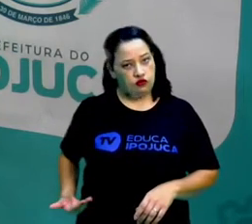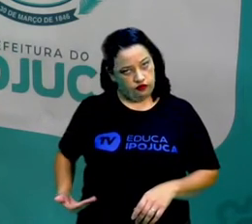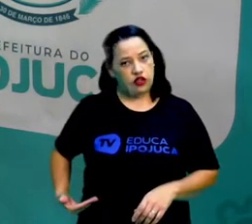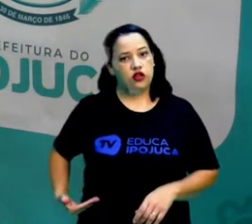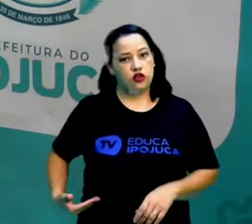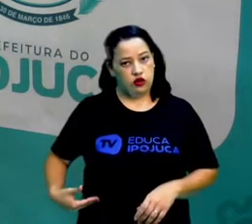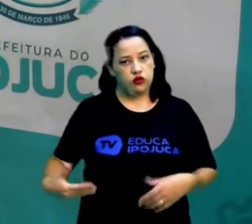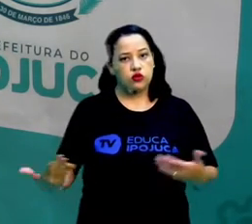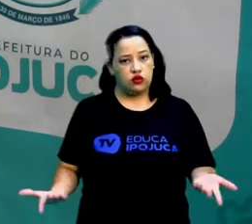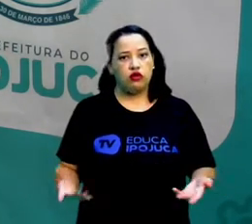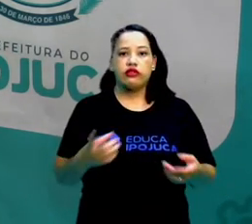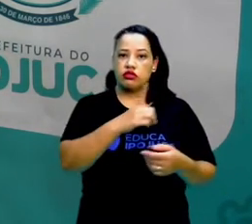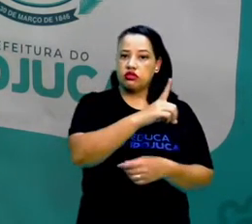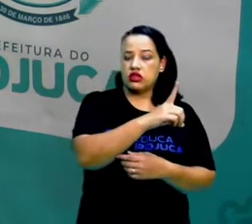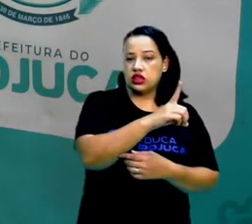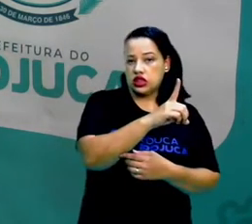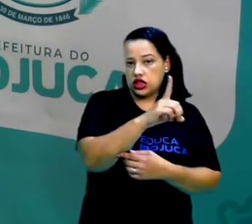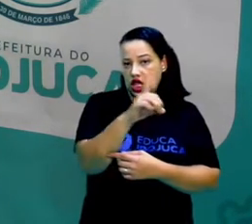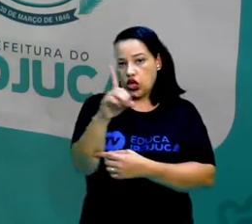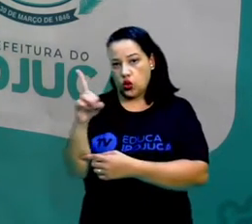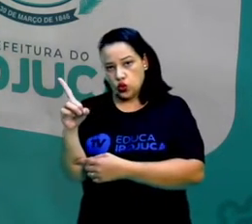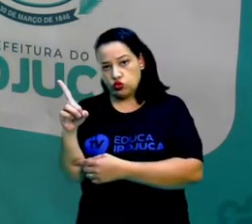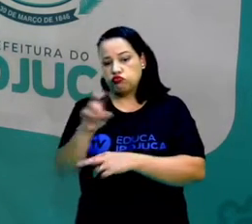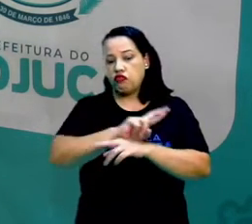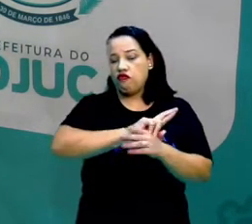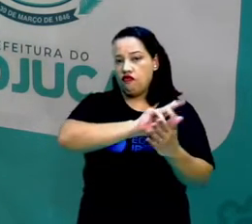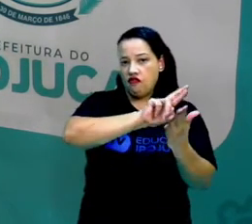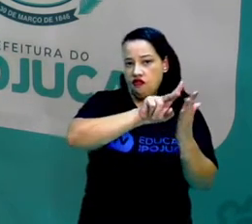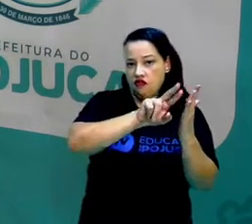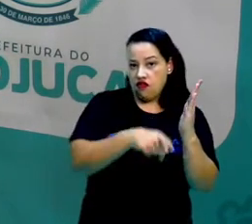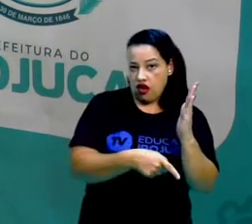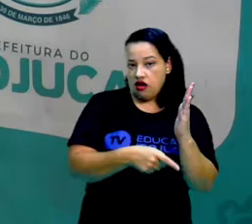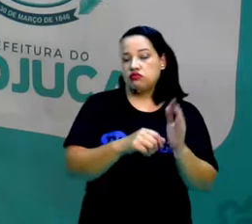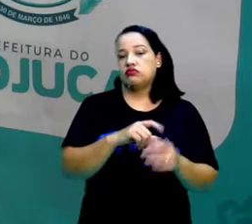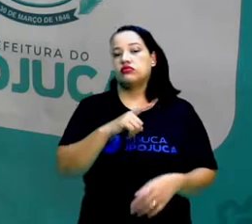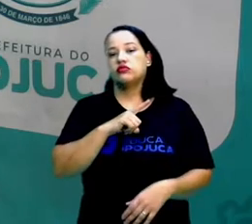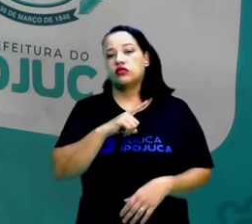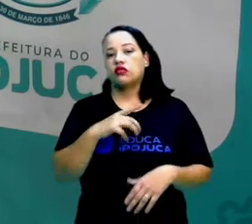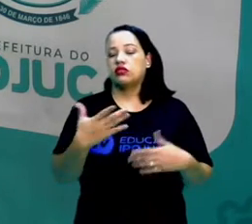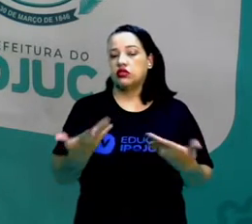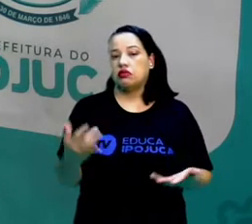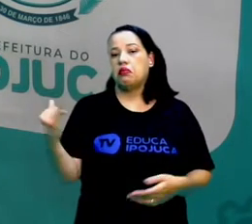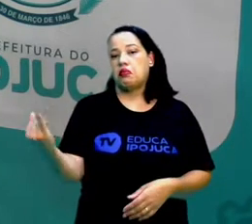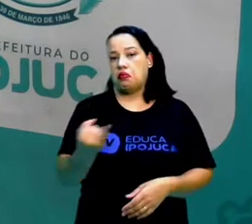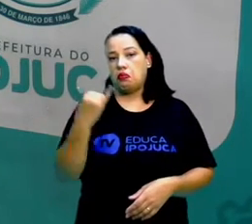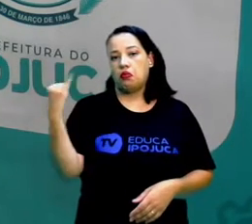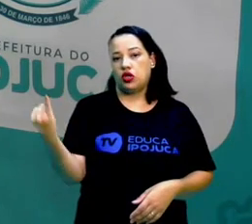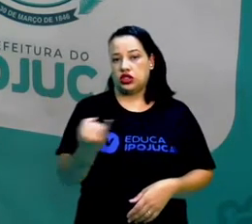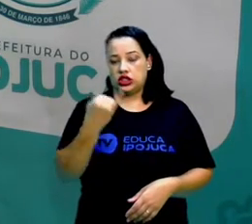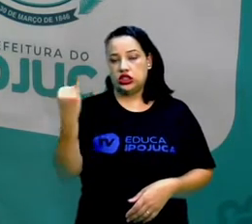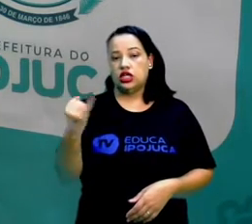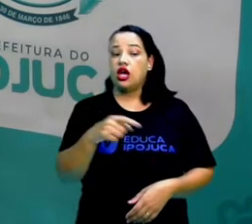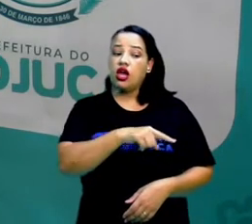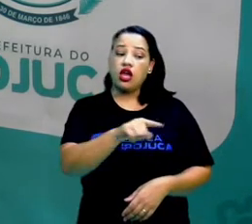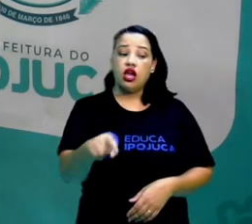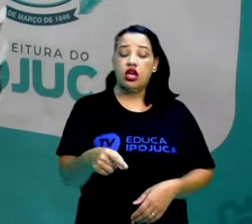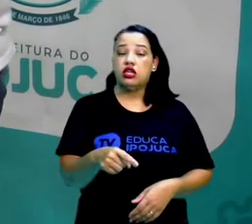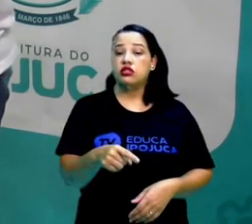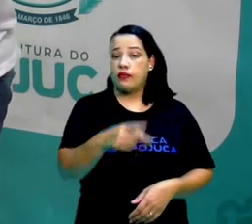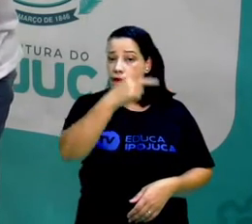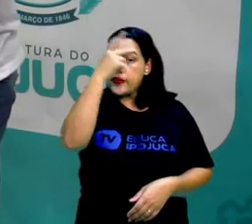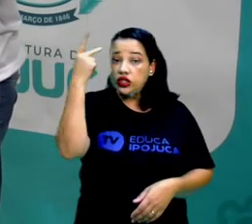era um governo dos Deuses era uma teocracia então a religião tem um fator muito importante tá certo os